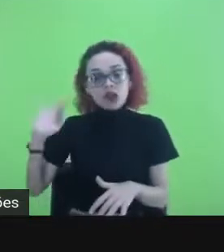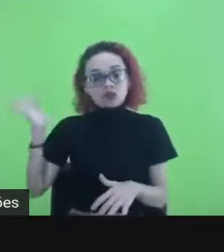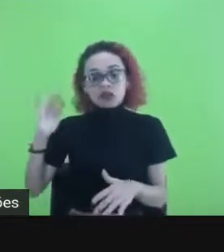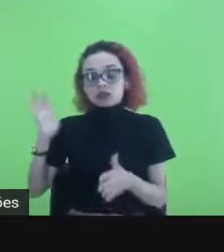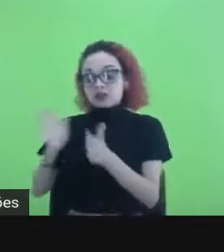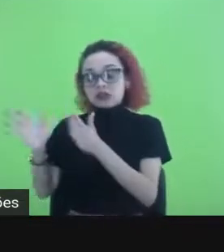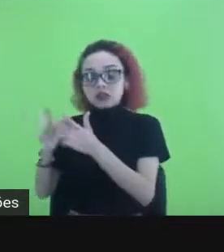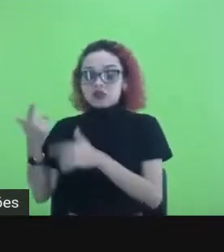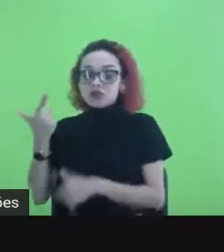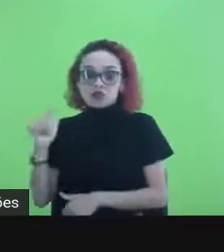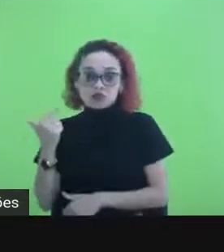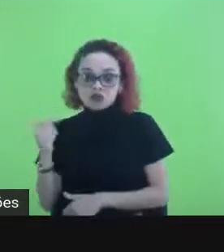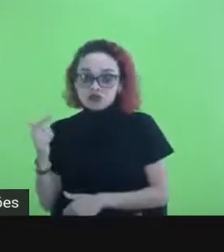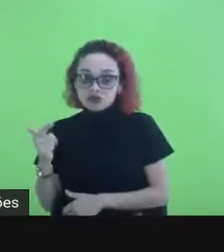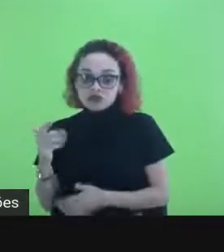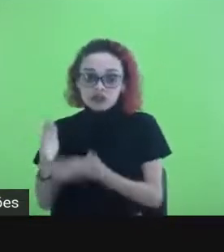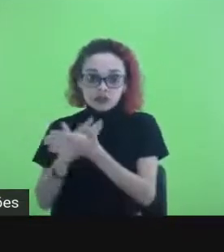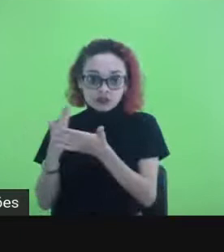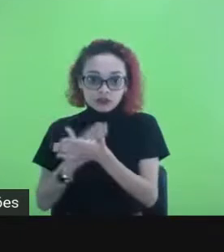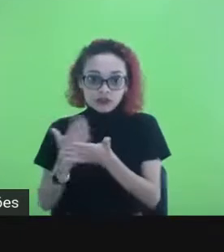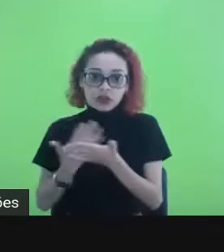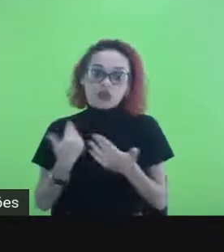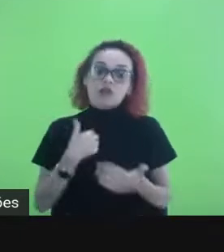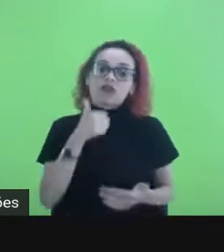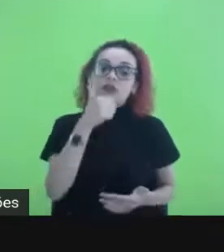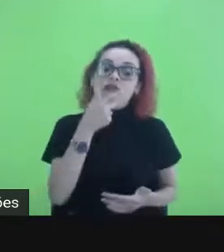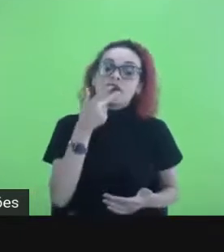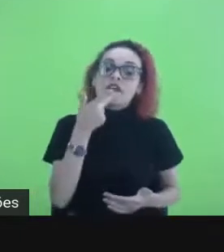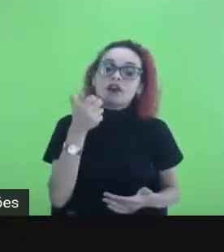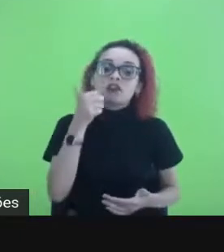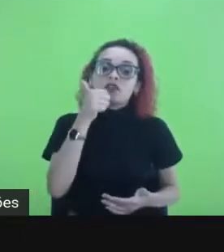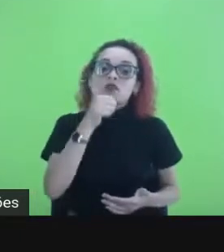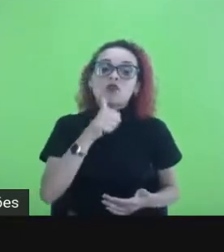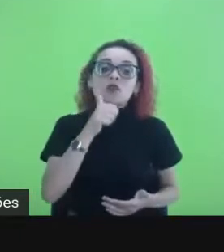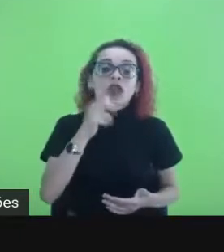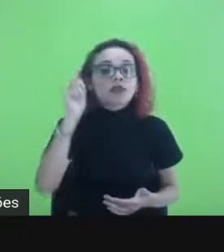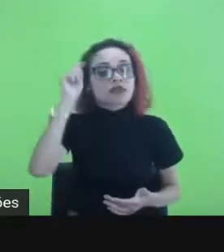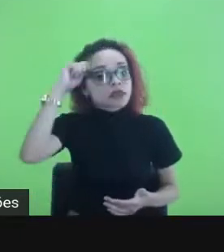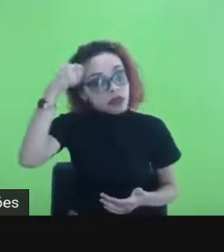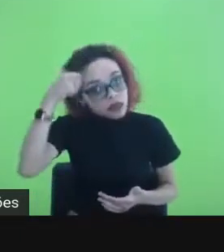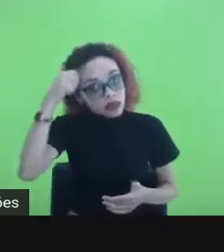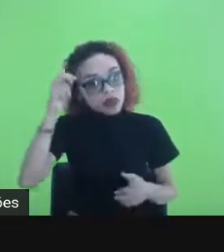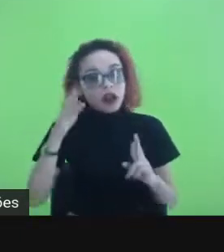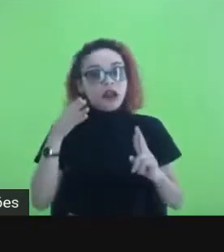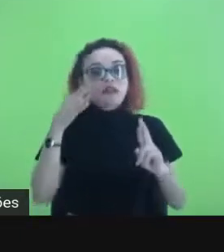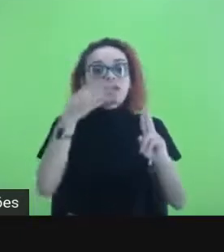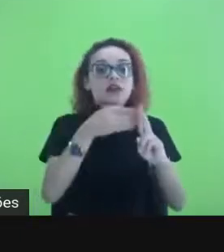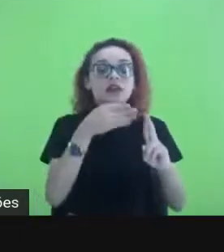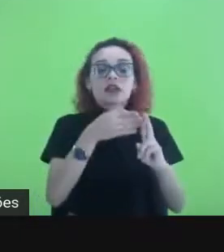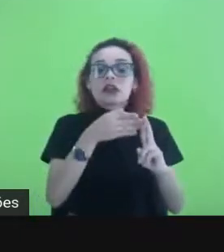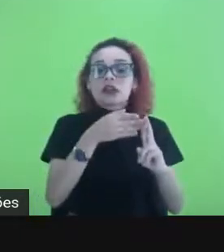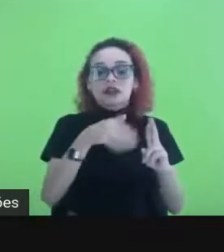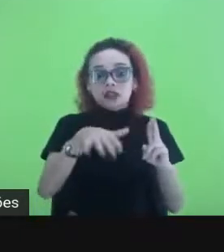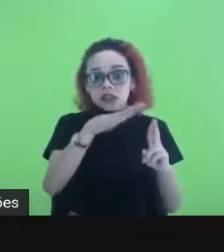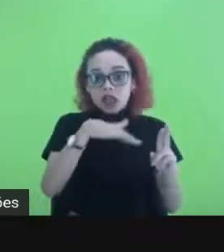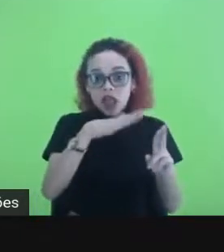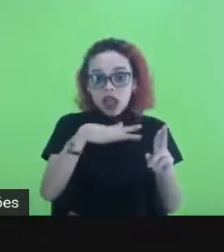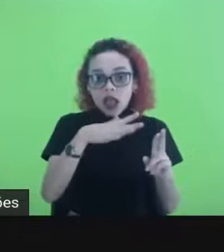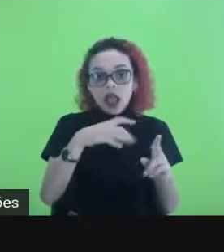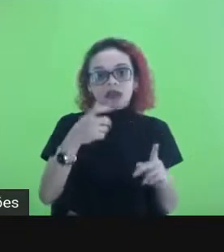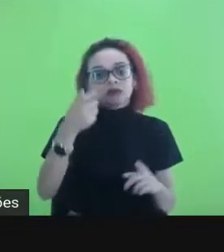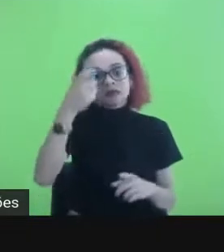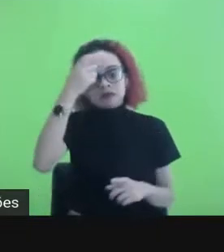eu estou falando muito de mulheres negras, né, referências nas áreas como intelectuais,